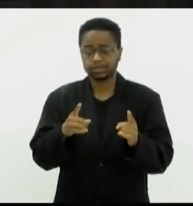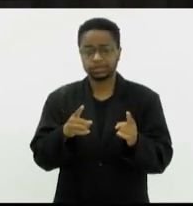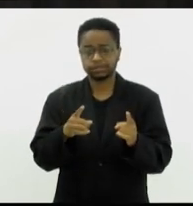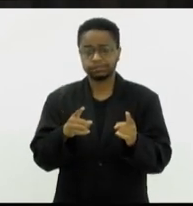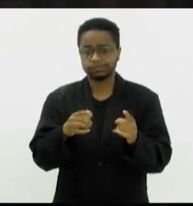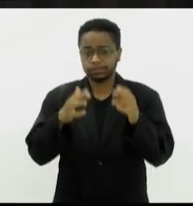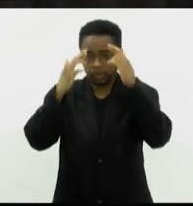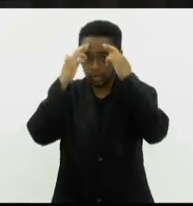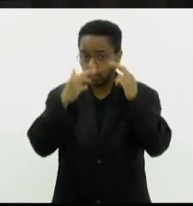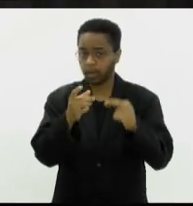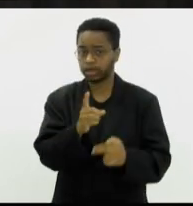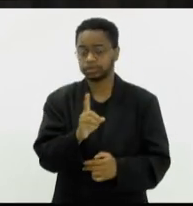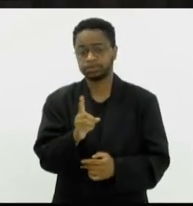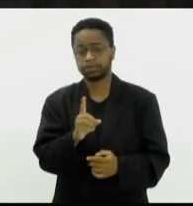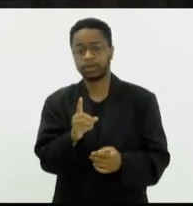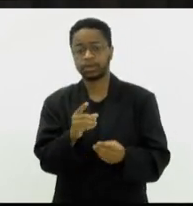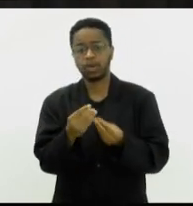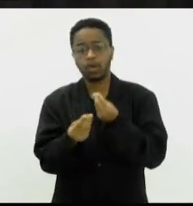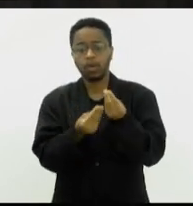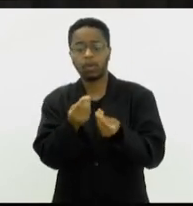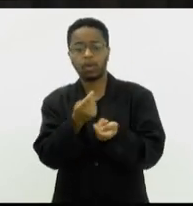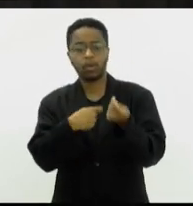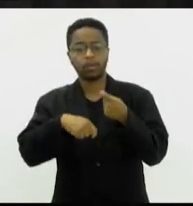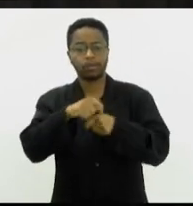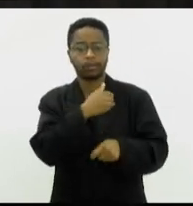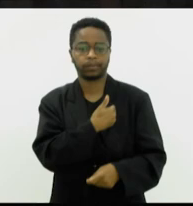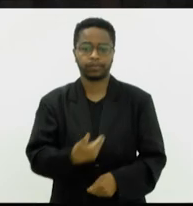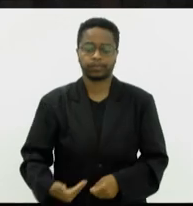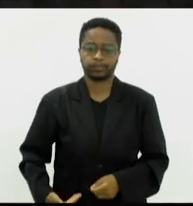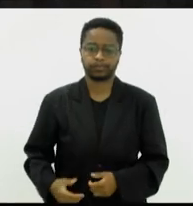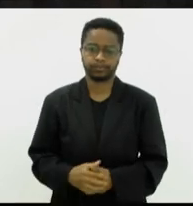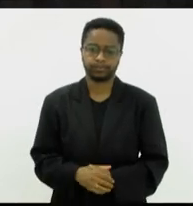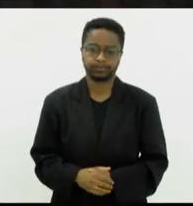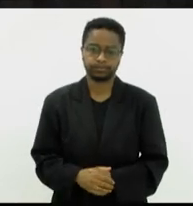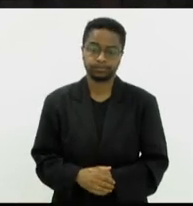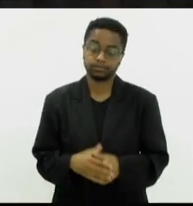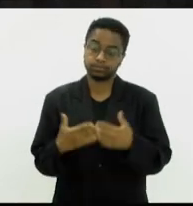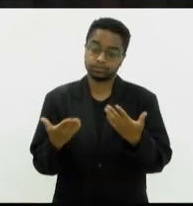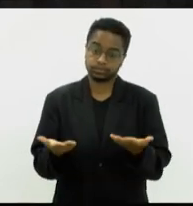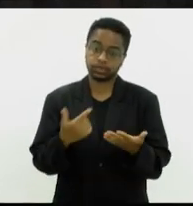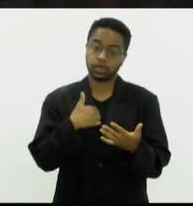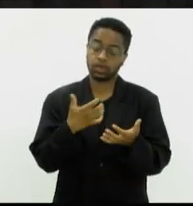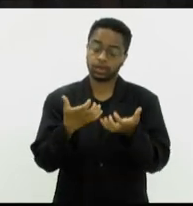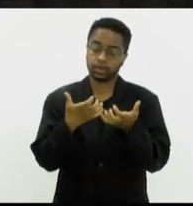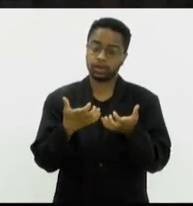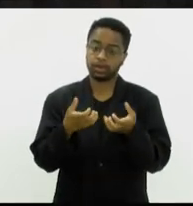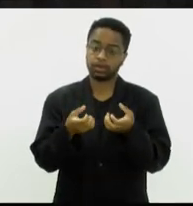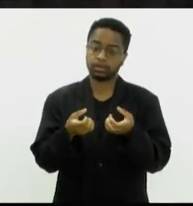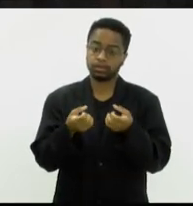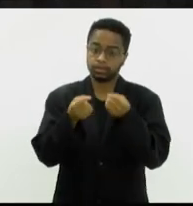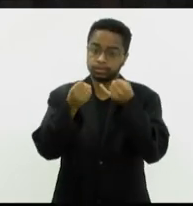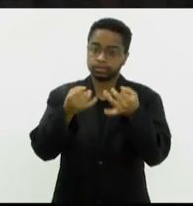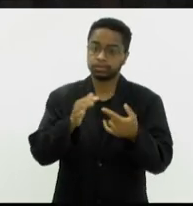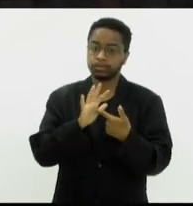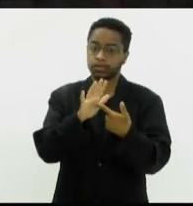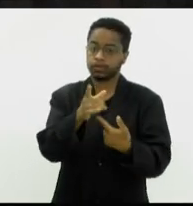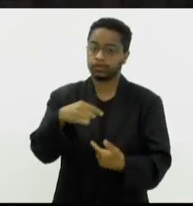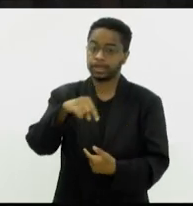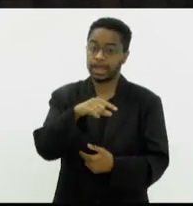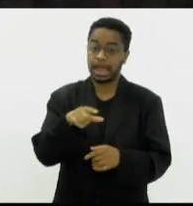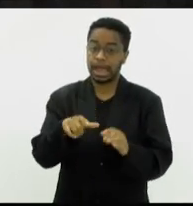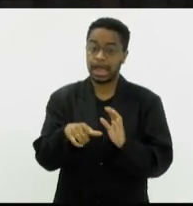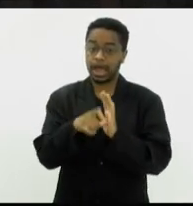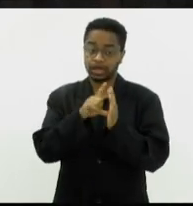a lógica da administração pública então só queria chamar atenção antes que o senhor me chame